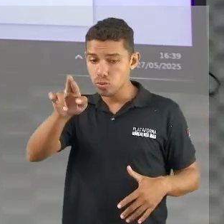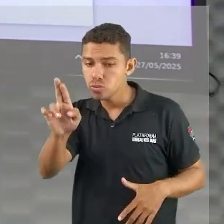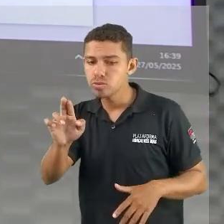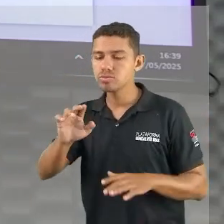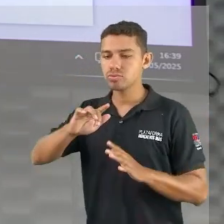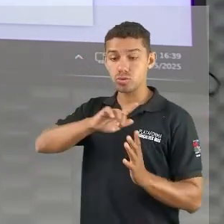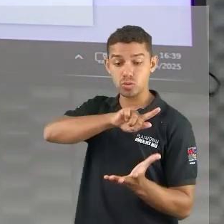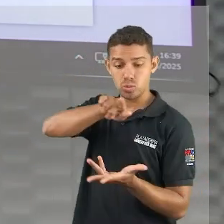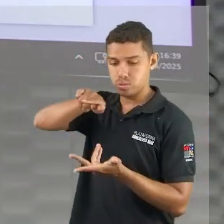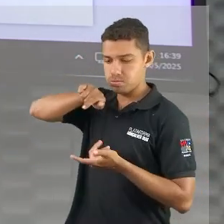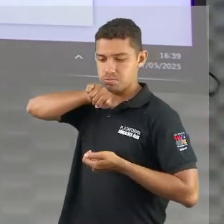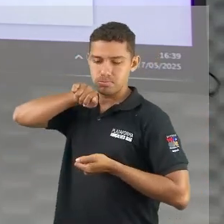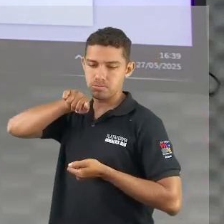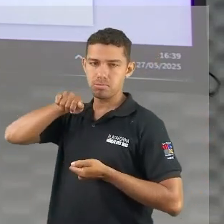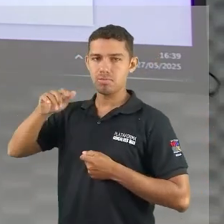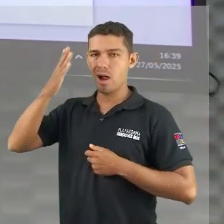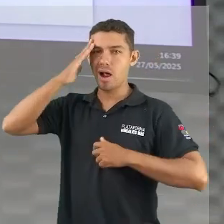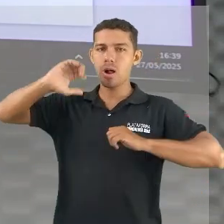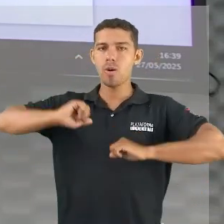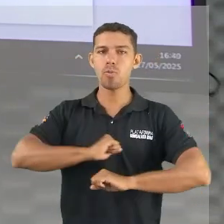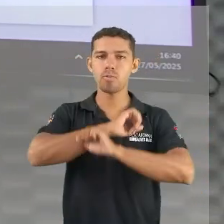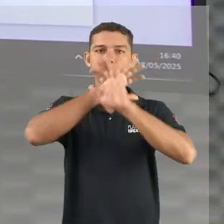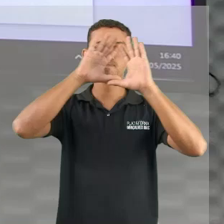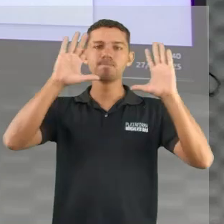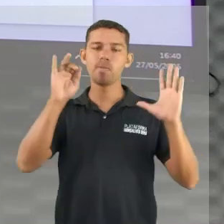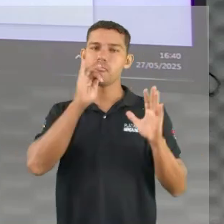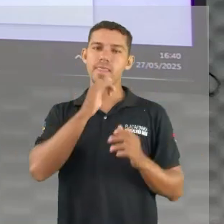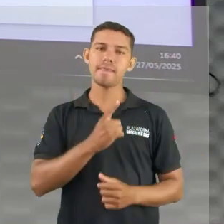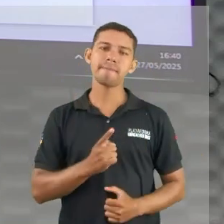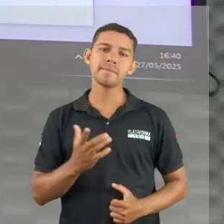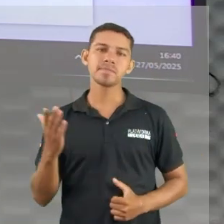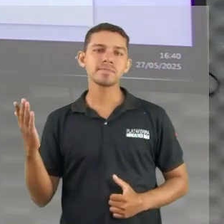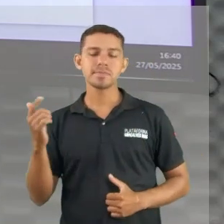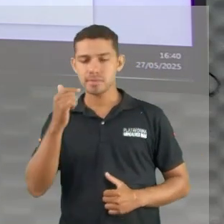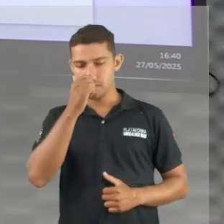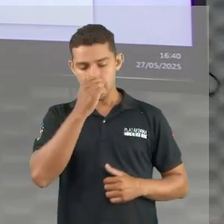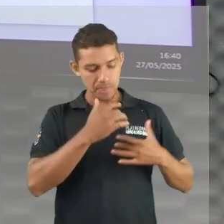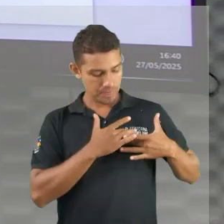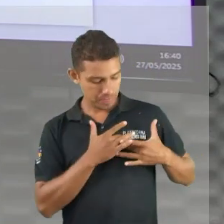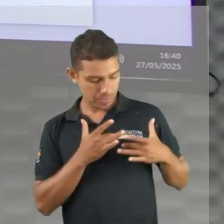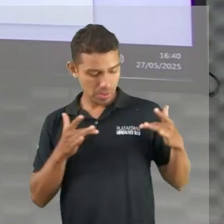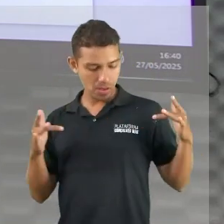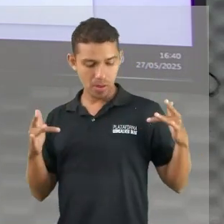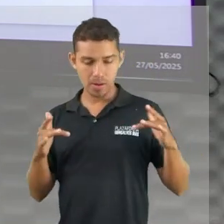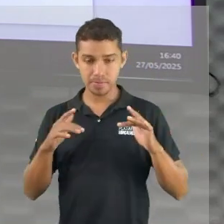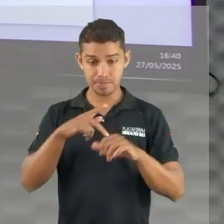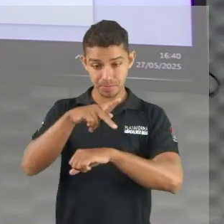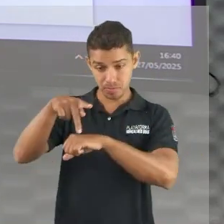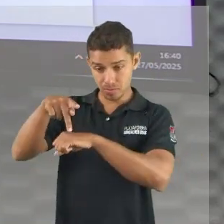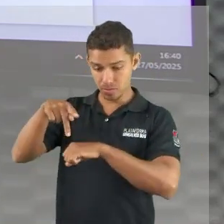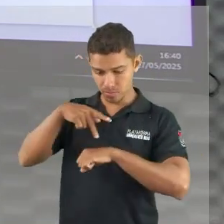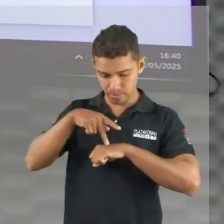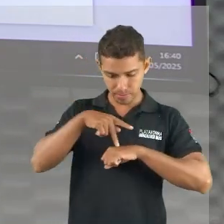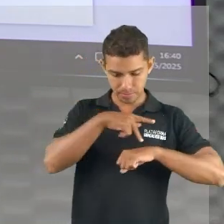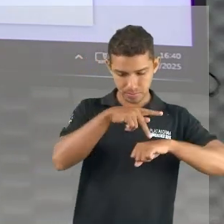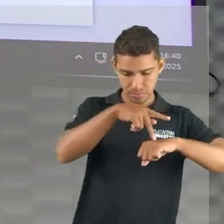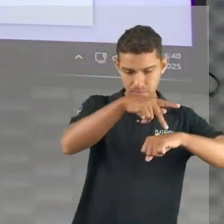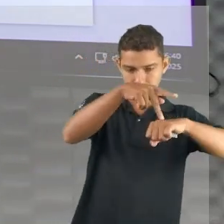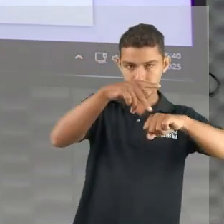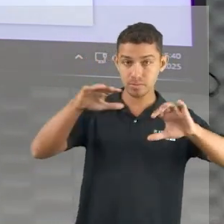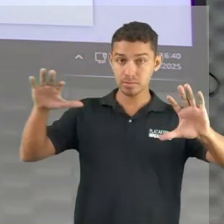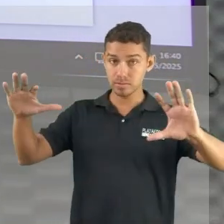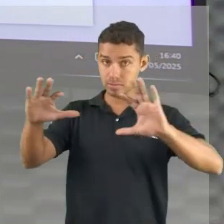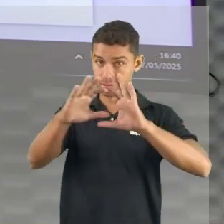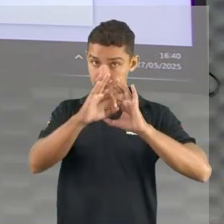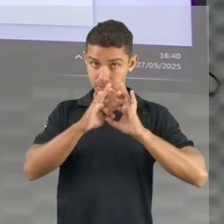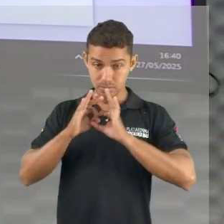está fundamentada justo nessa compreensão de solidariedade entre países, né? Temos